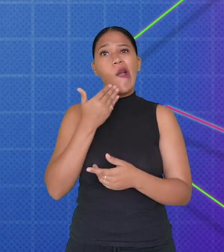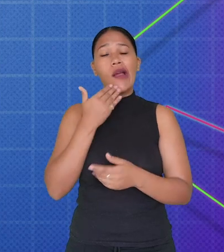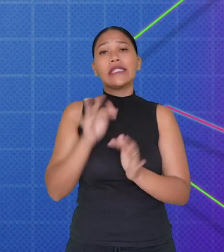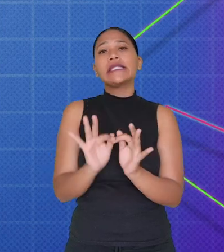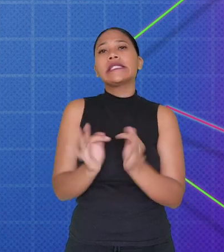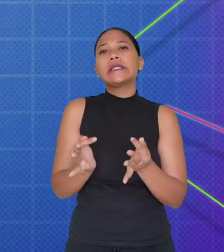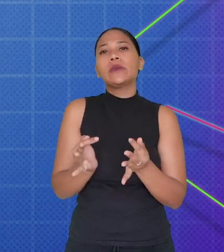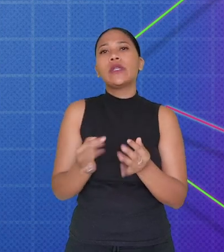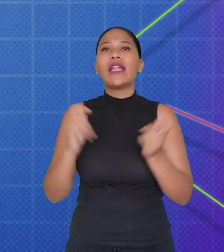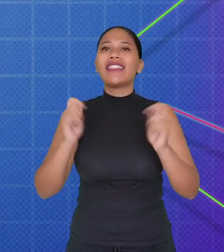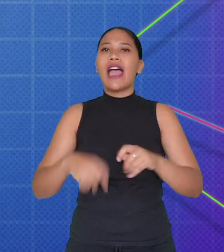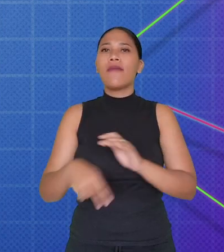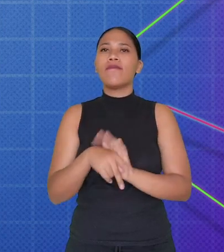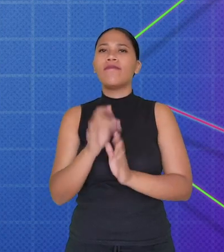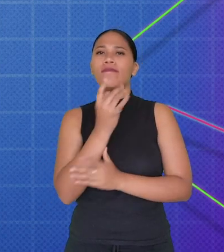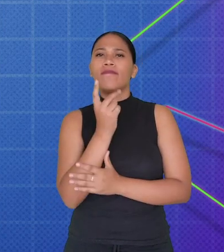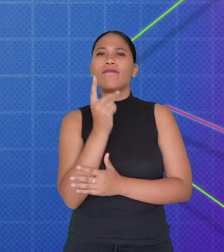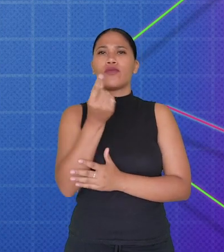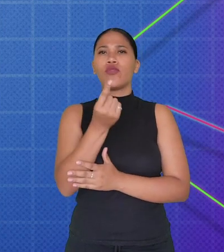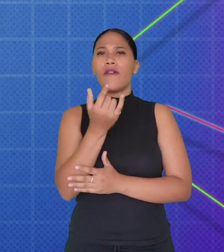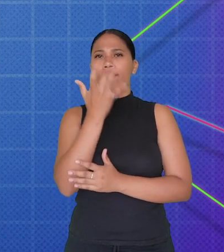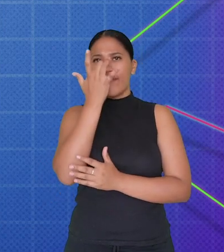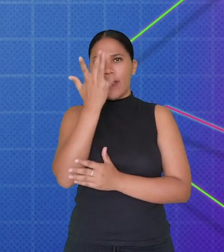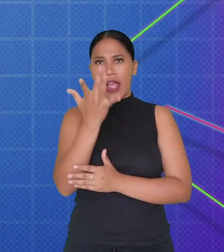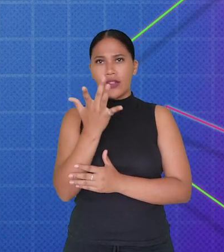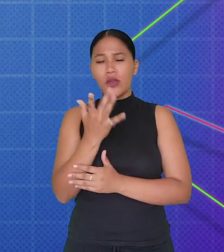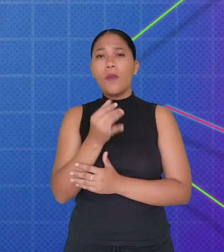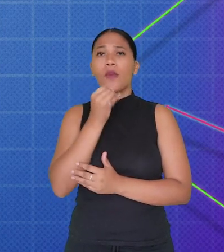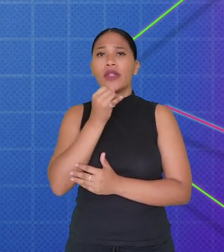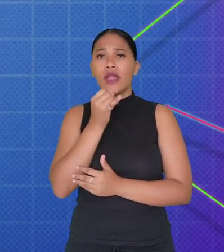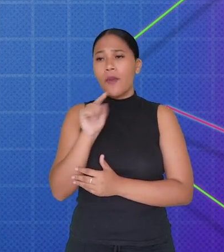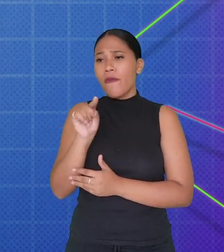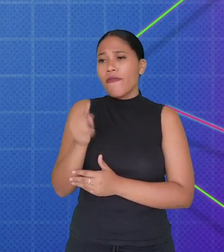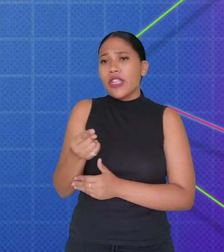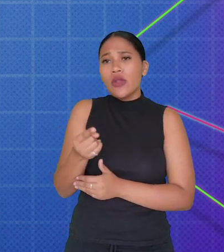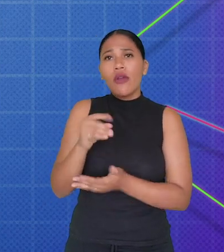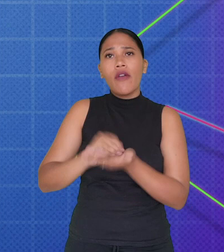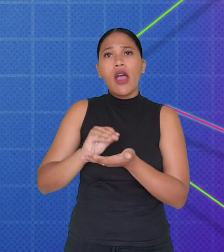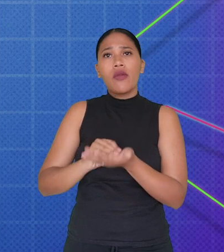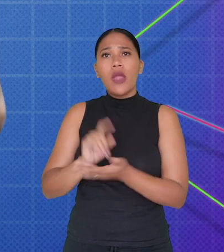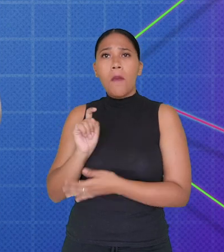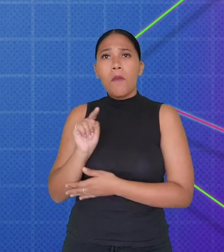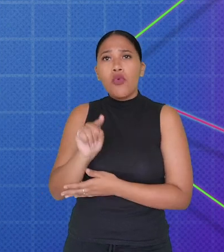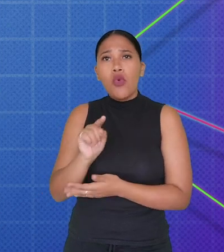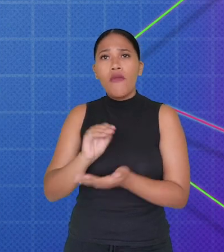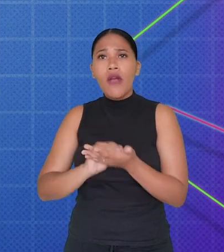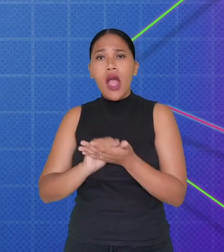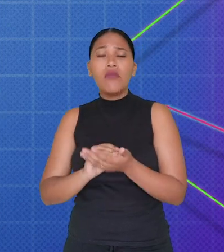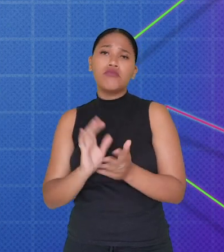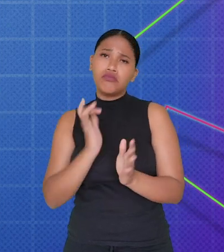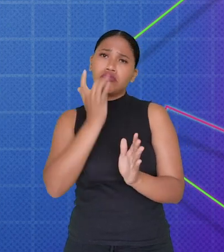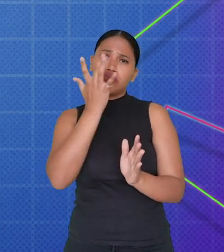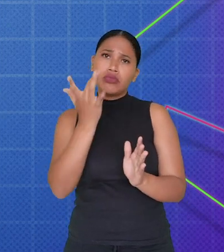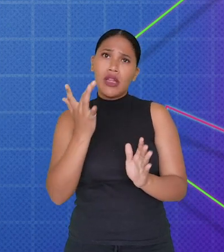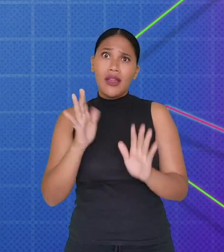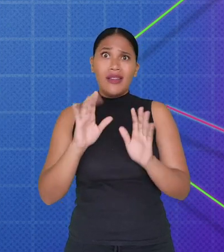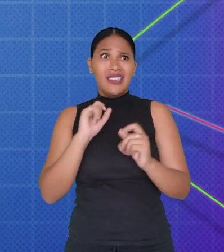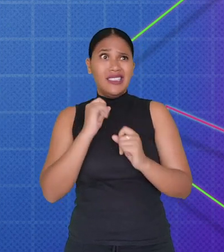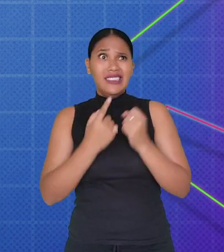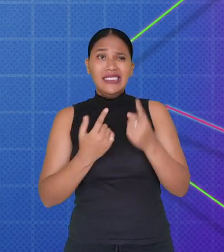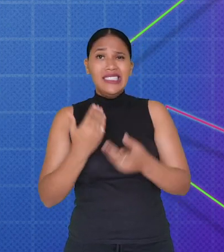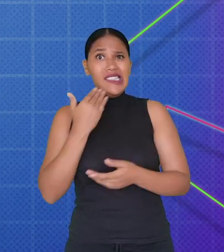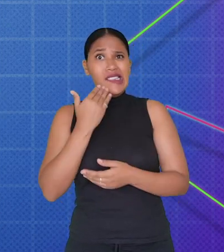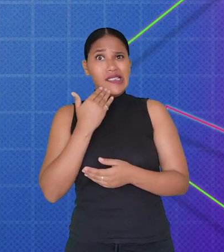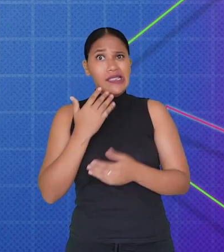de programação são simples e podem ser corrigidos facilmente como um ponto e vírgula faltando no final de uma linha de código por exemplo outros